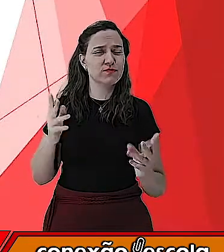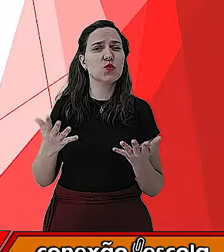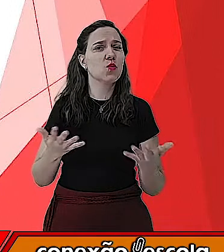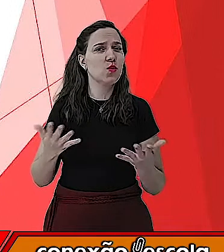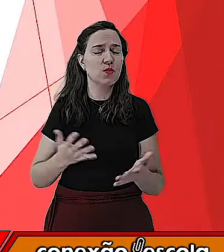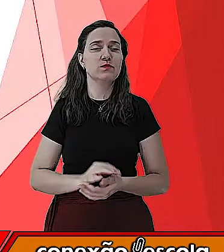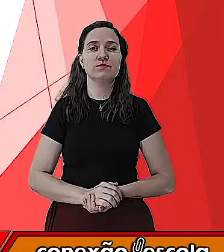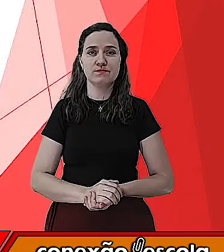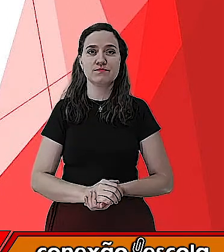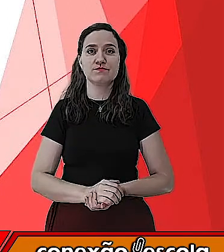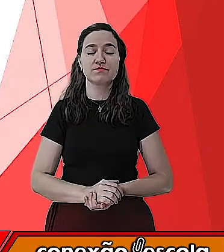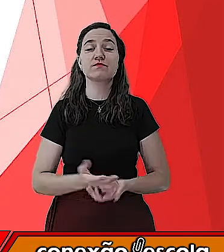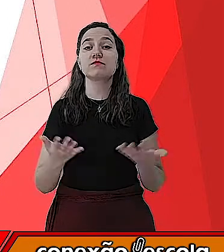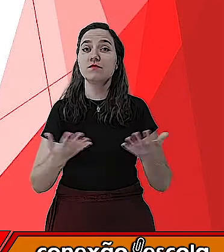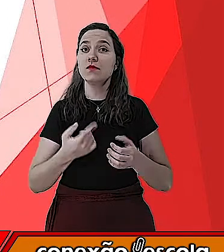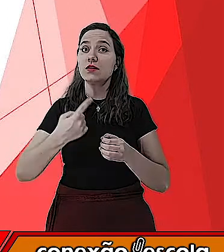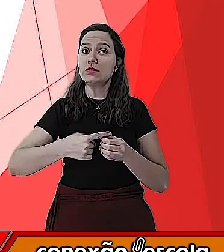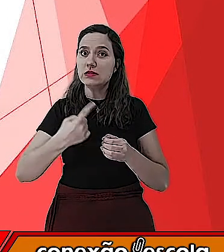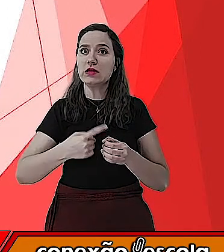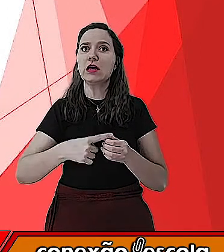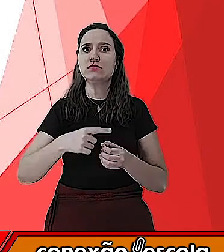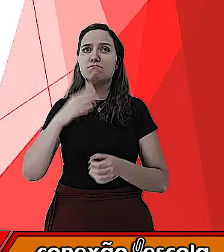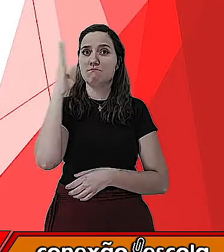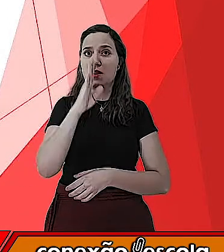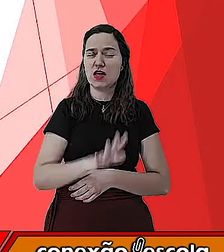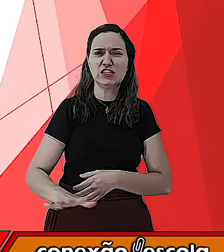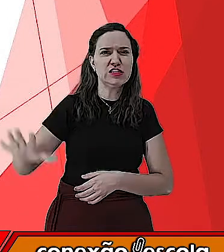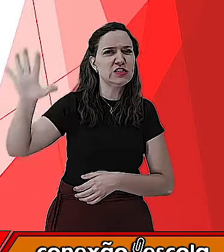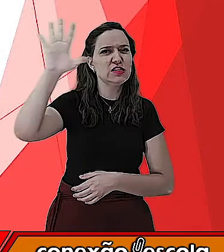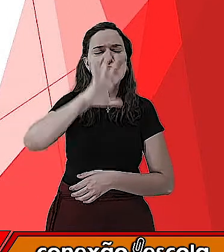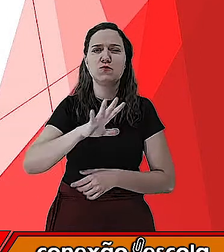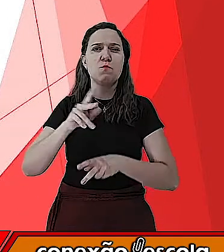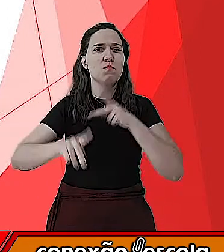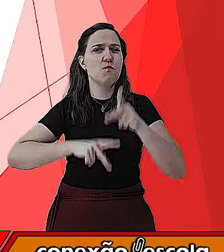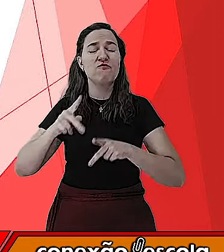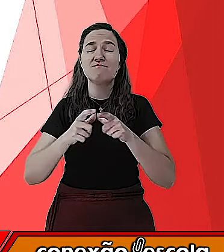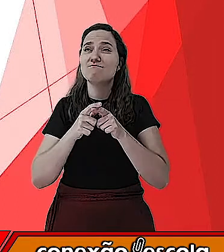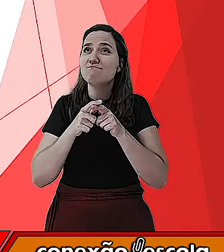atualmente? A maior parte da população brasileira vive nas cidades.